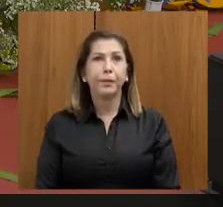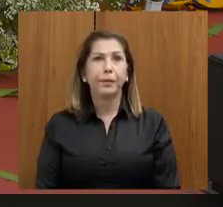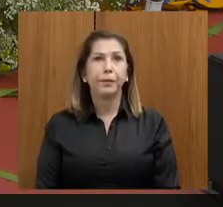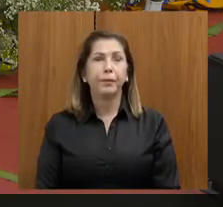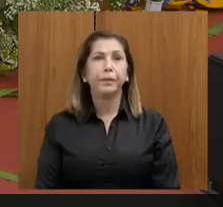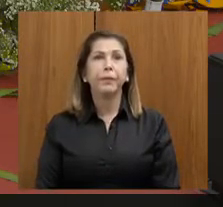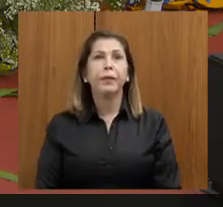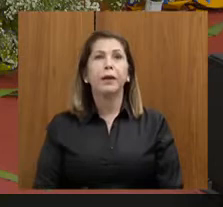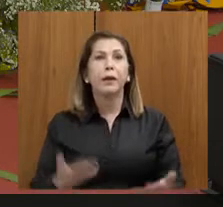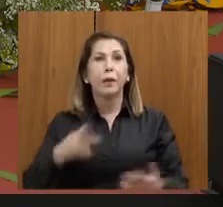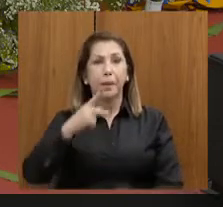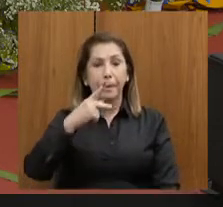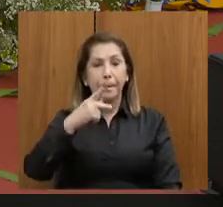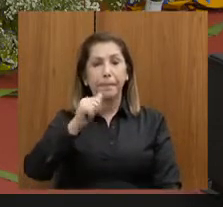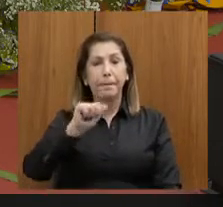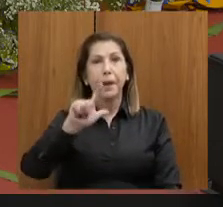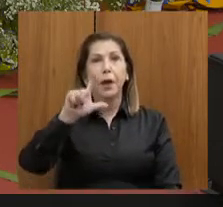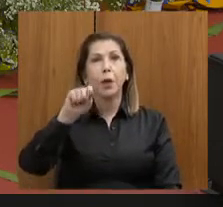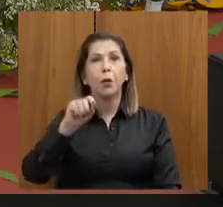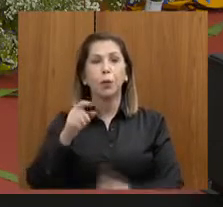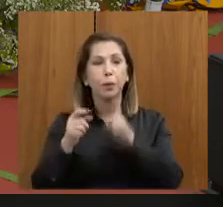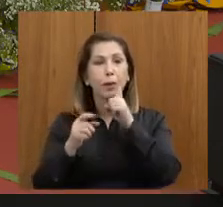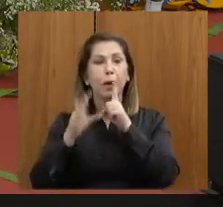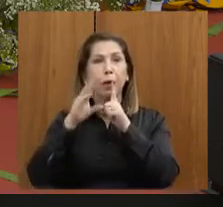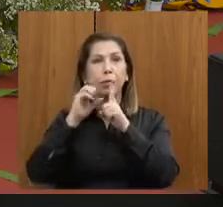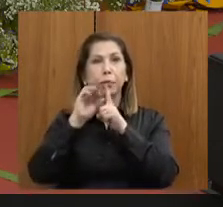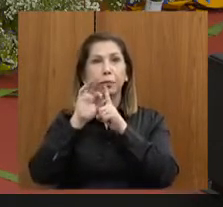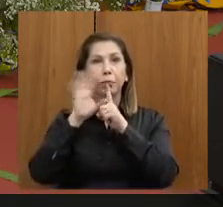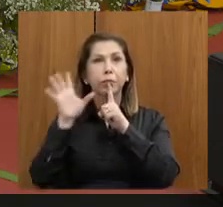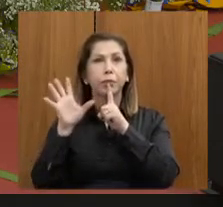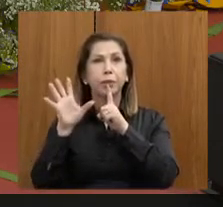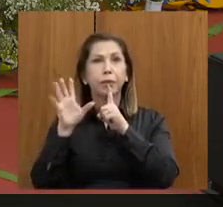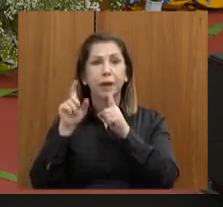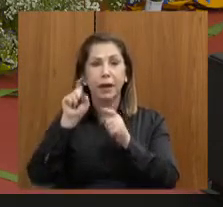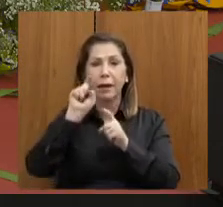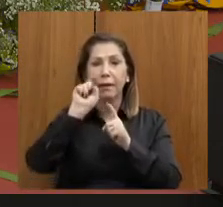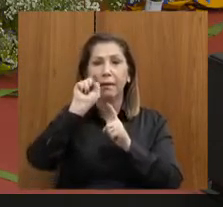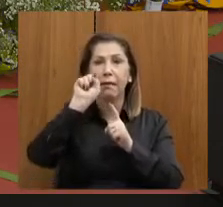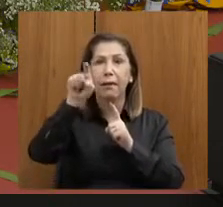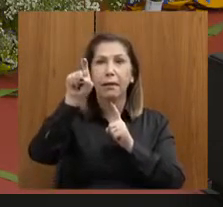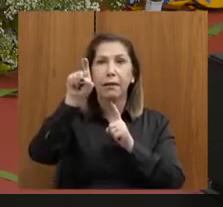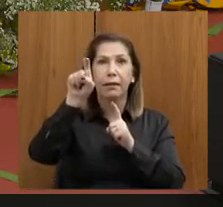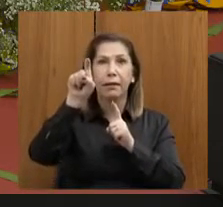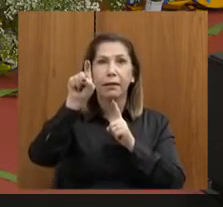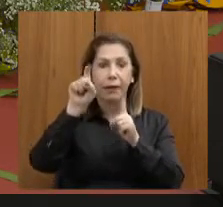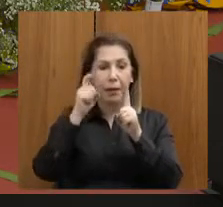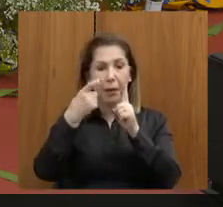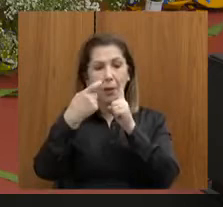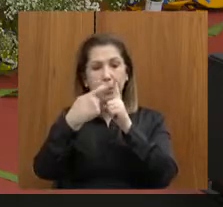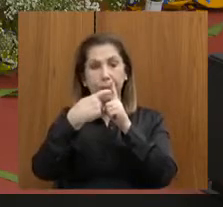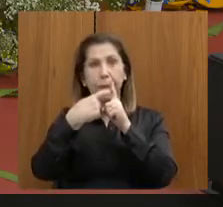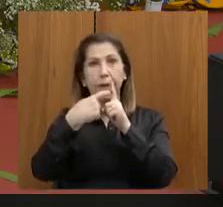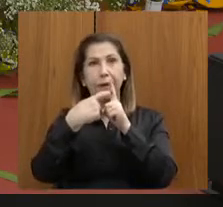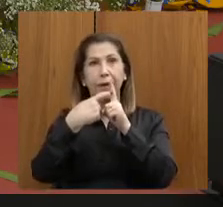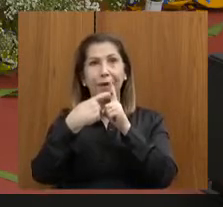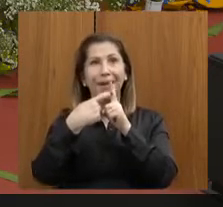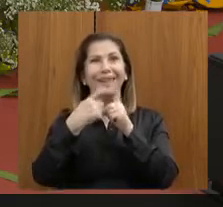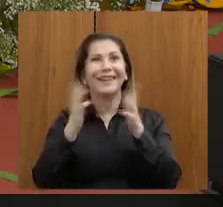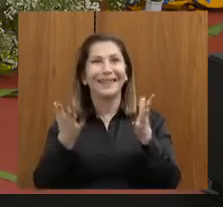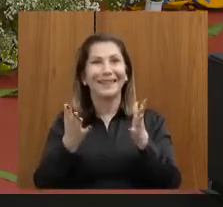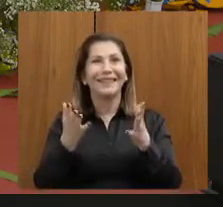Dr Paulo só precisa abrir o microfone e clicar em cima do nesse pote